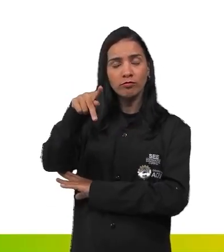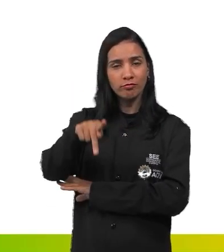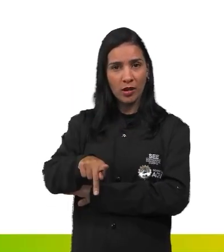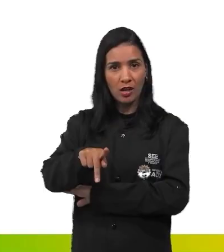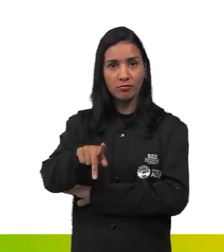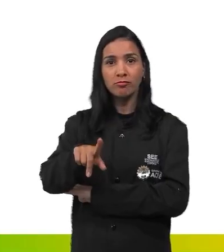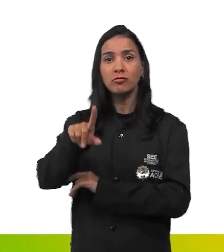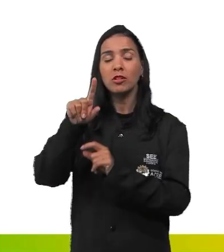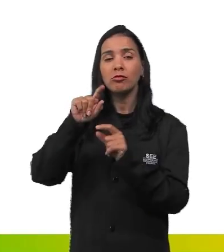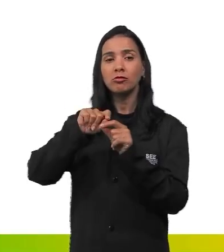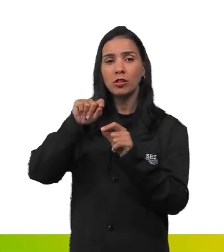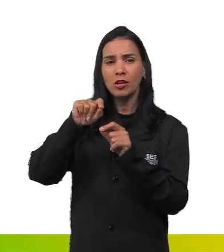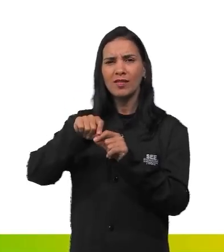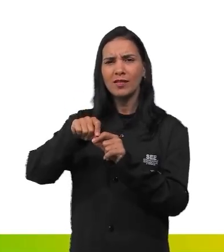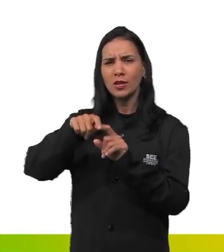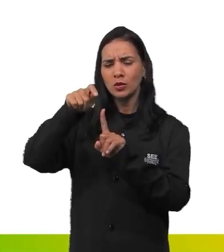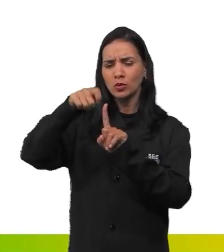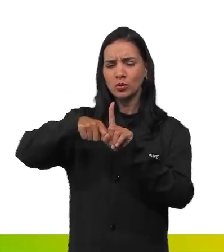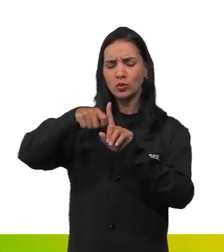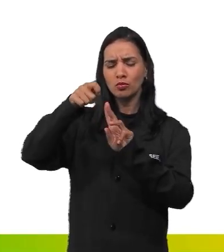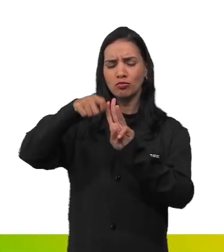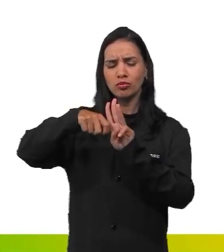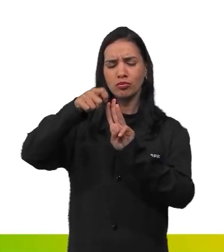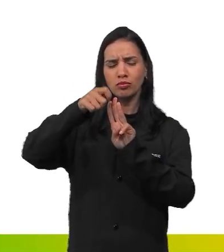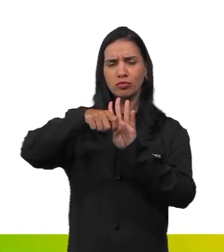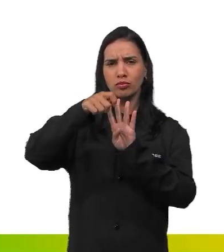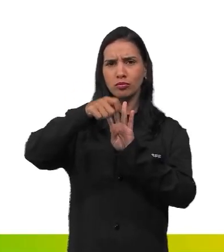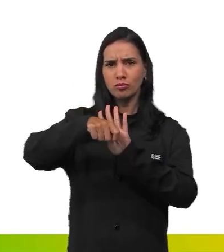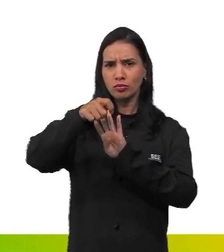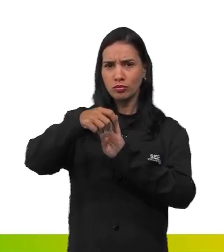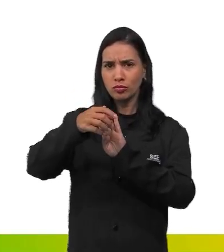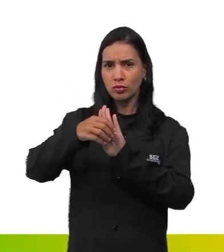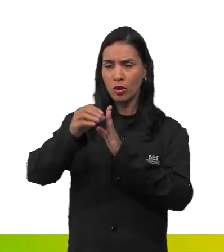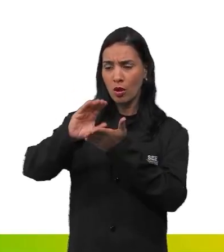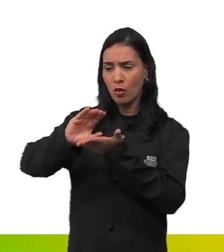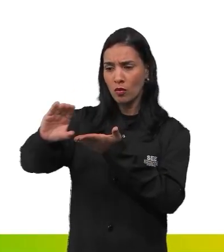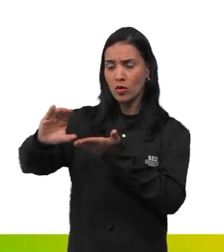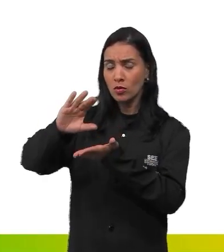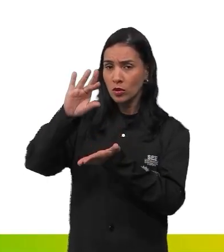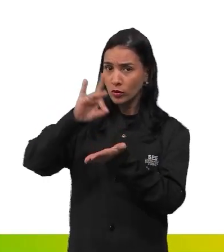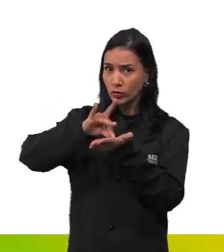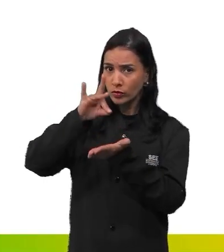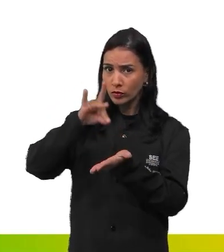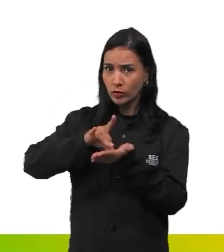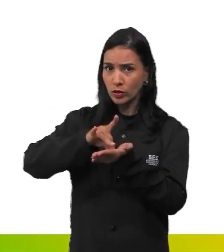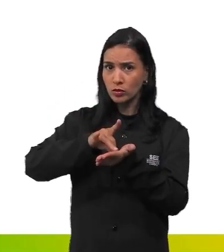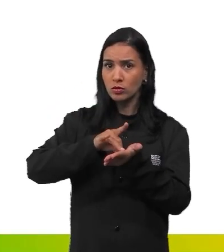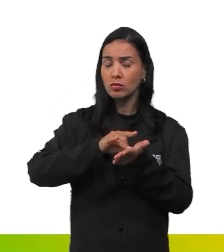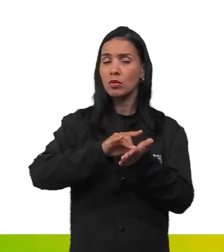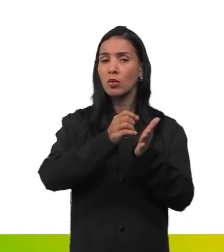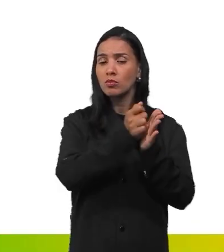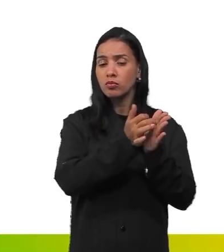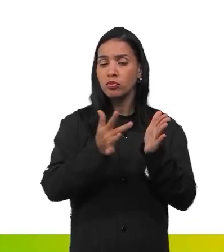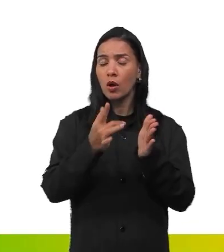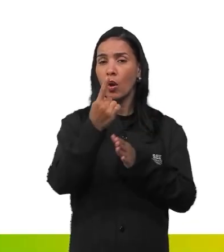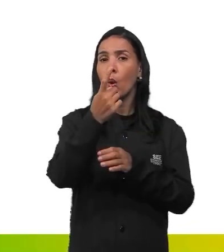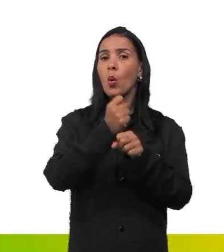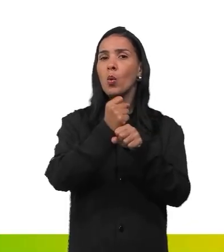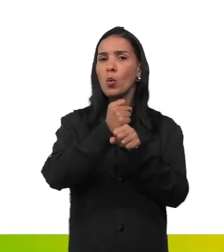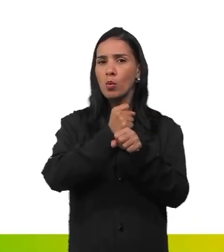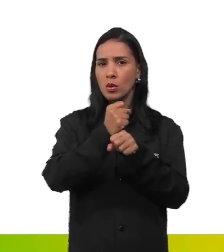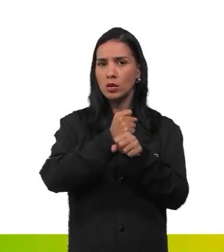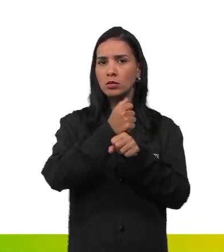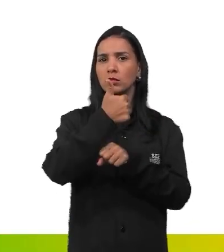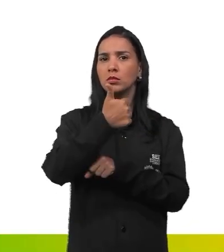realiza aportes mensais fixos durante 12 meses. O valor do aporte inicial de